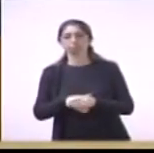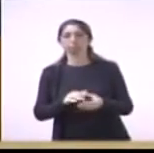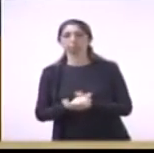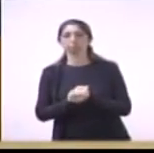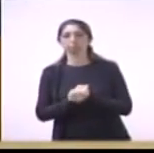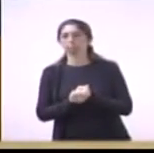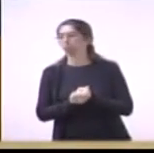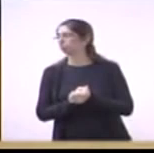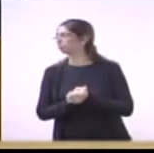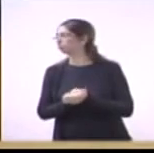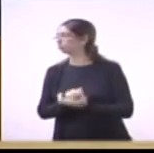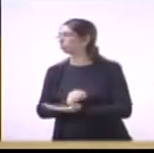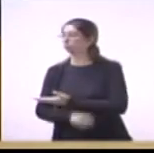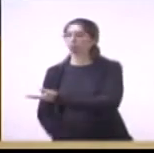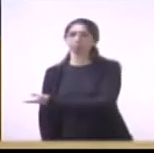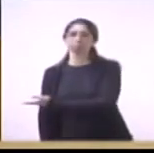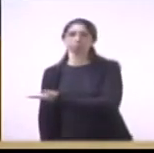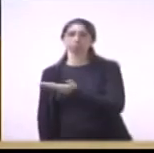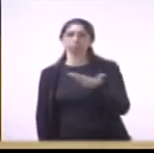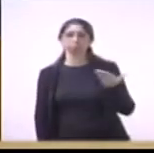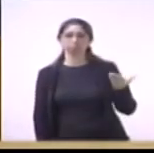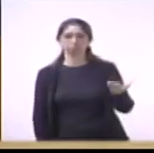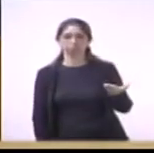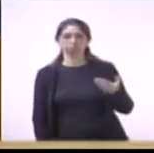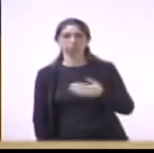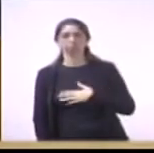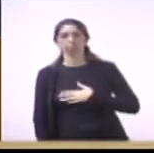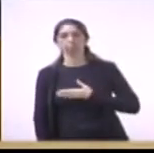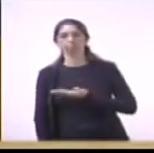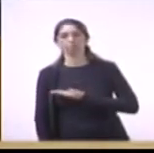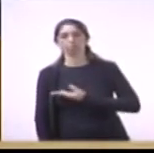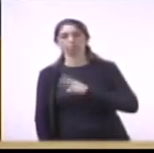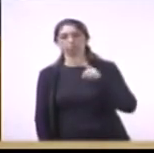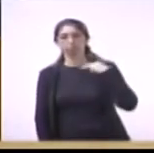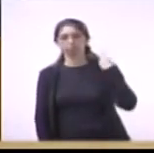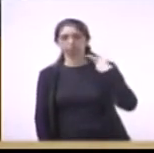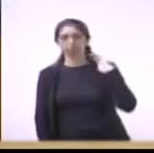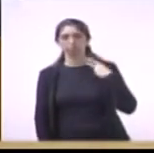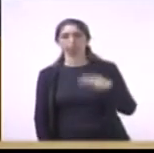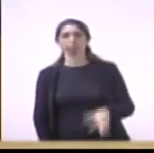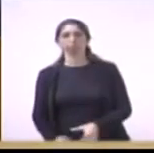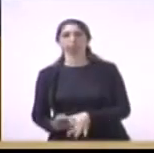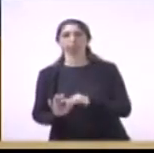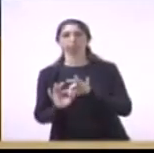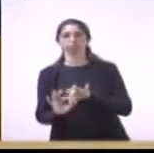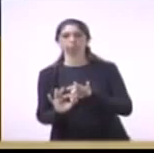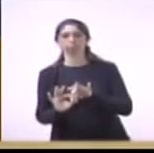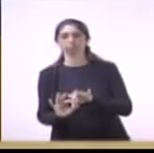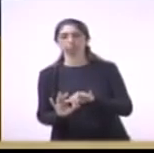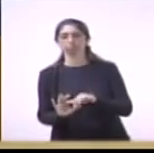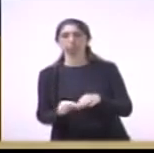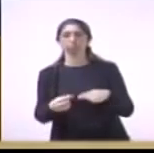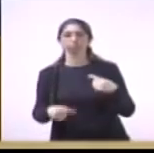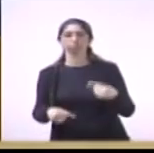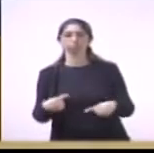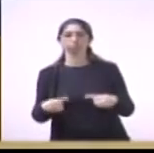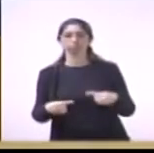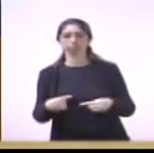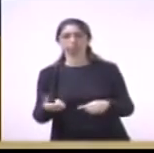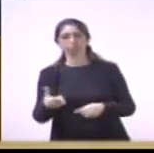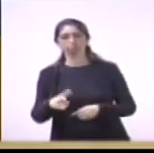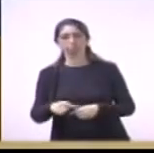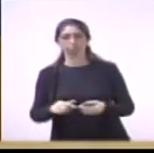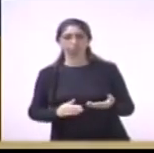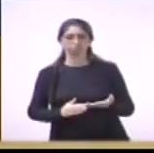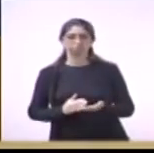aos companheiros pela maturidade da sessão de hoje, pelo companheirismo, né, pela discussão. E, mais uma vez,